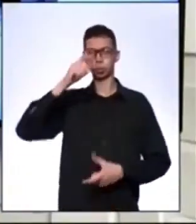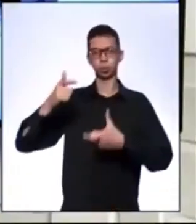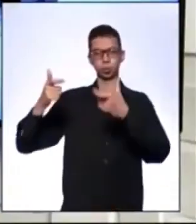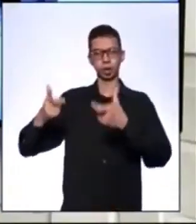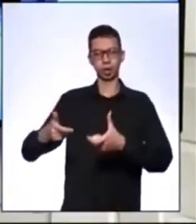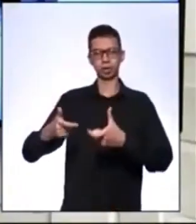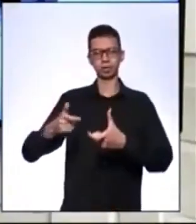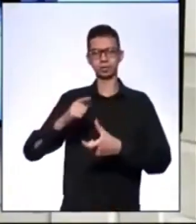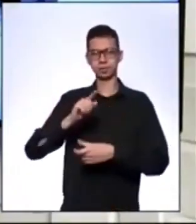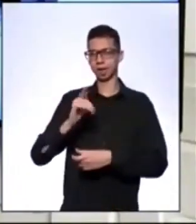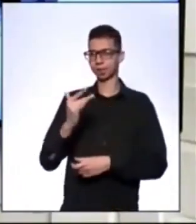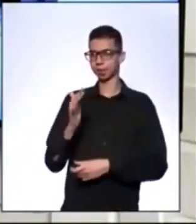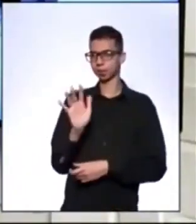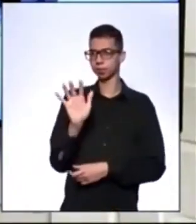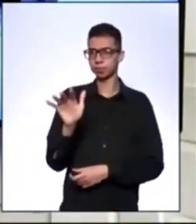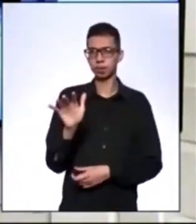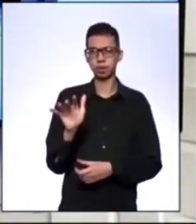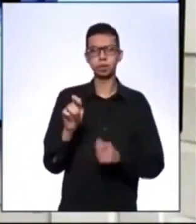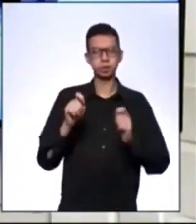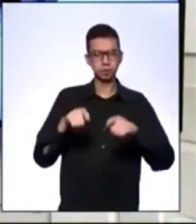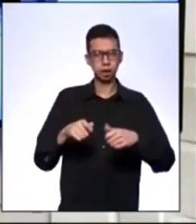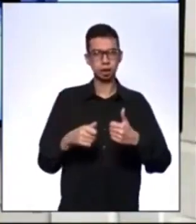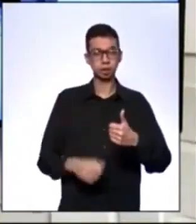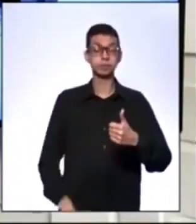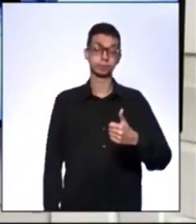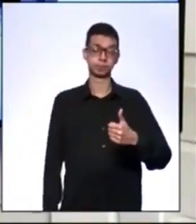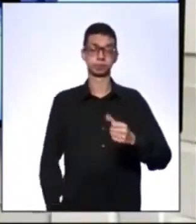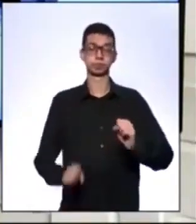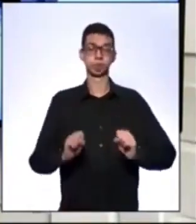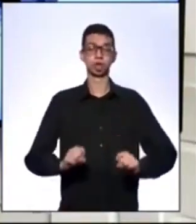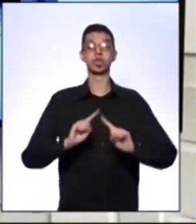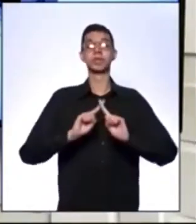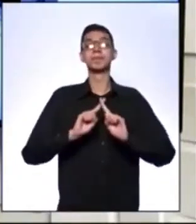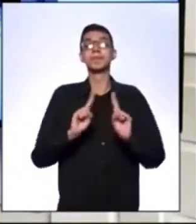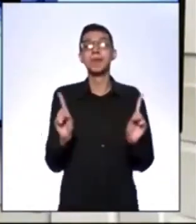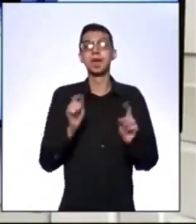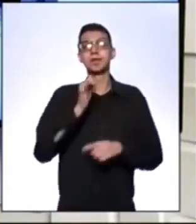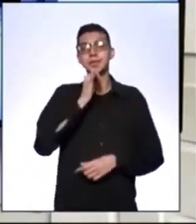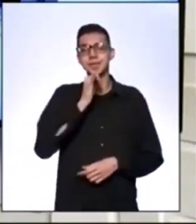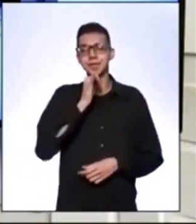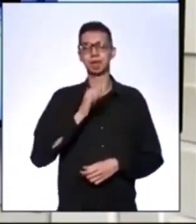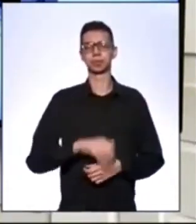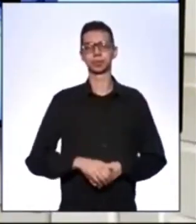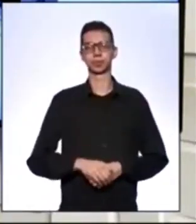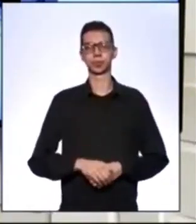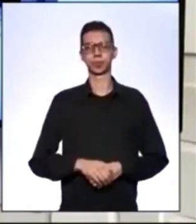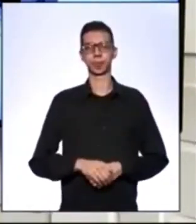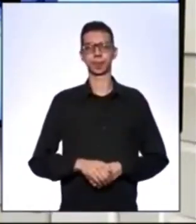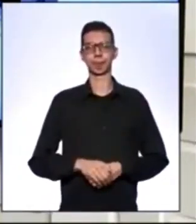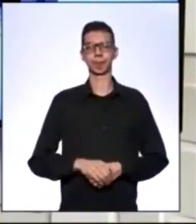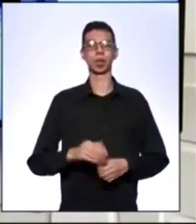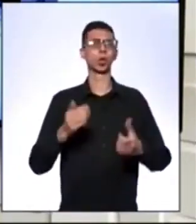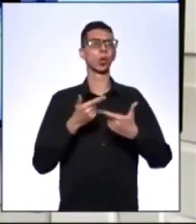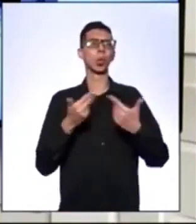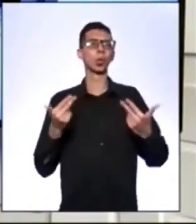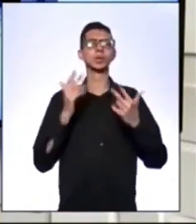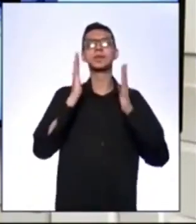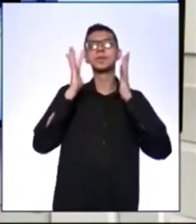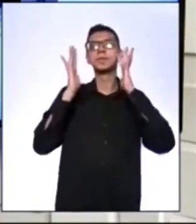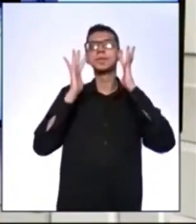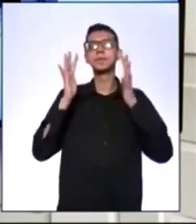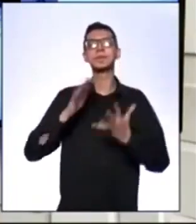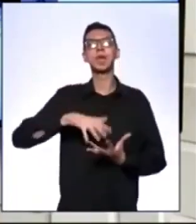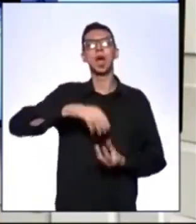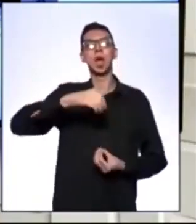Agora você apalpa os sentimentos que emanam do imaginário, da